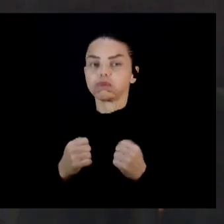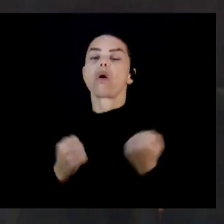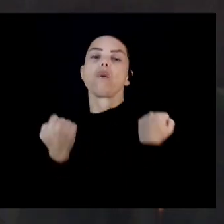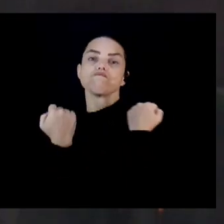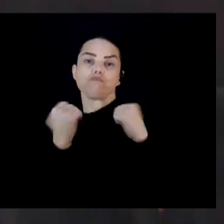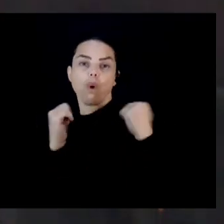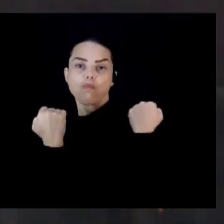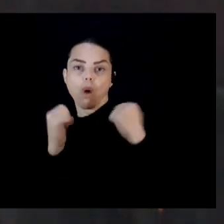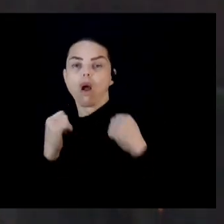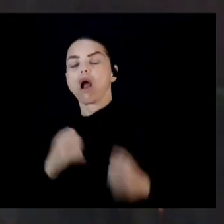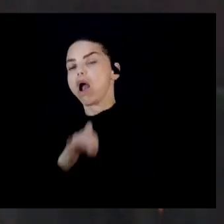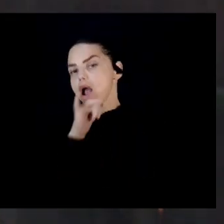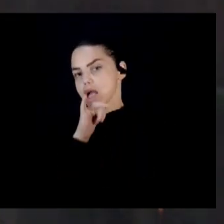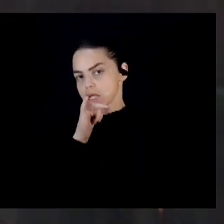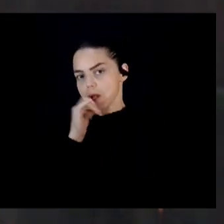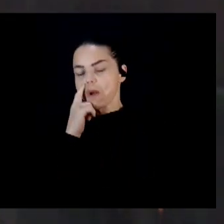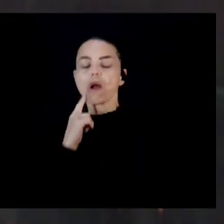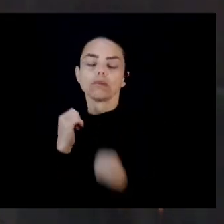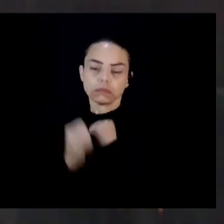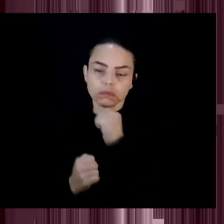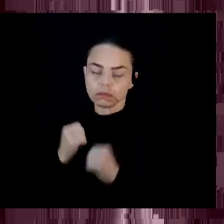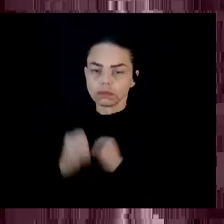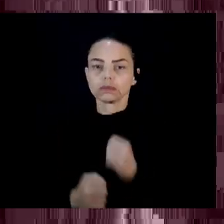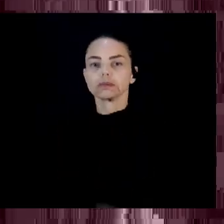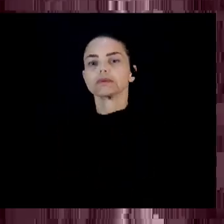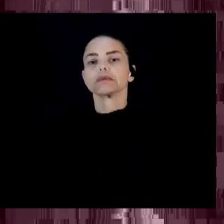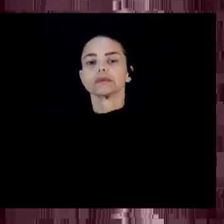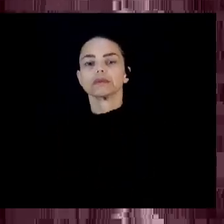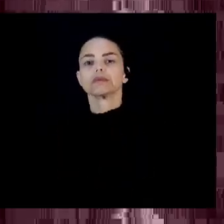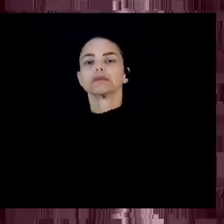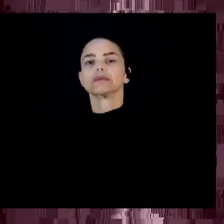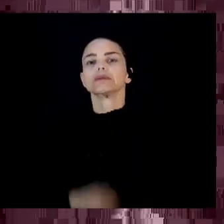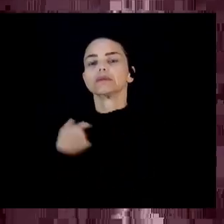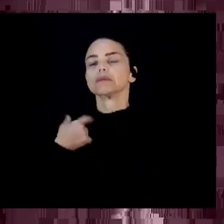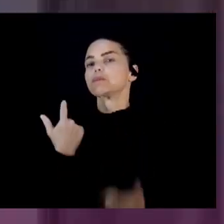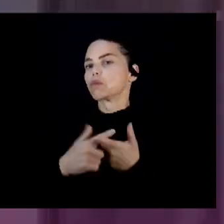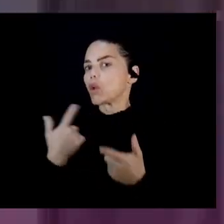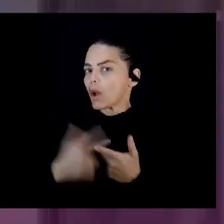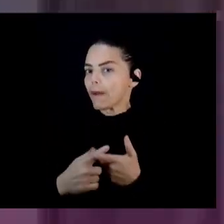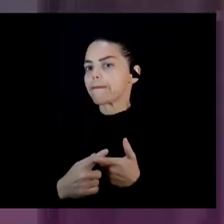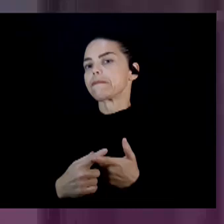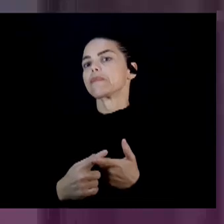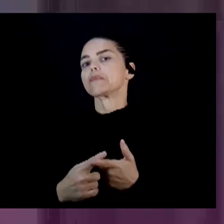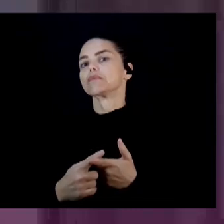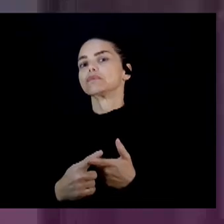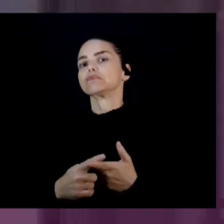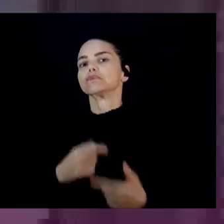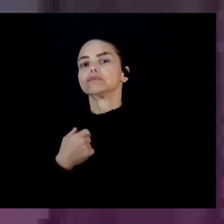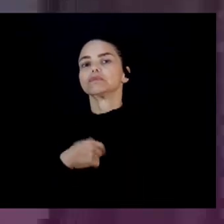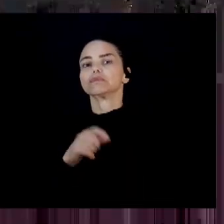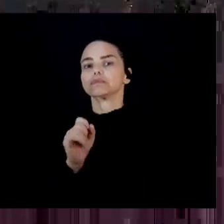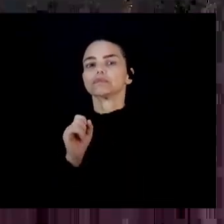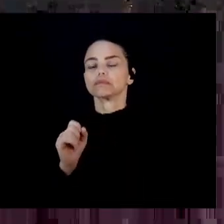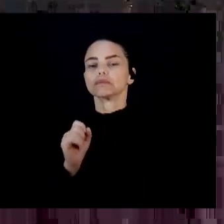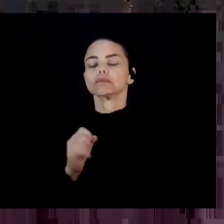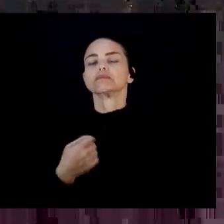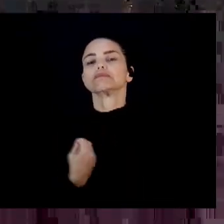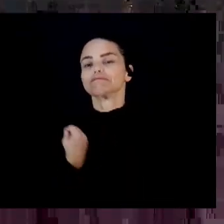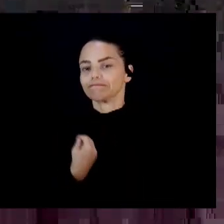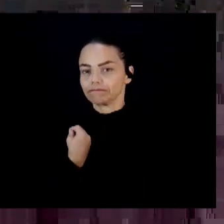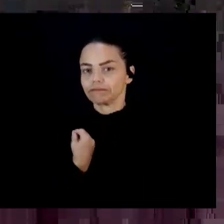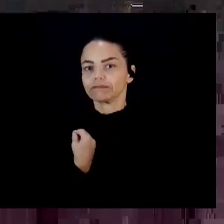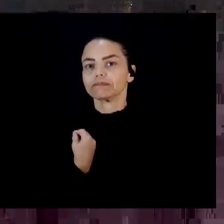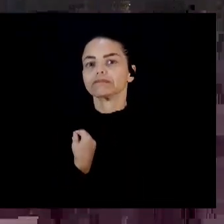né? Então, assim, acho que a partir daí, para quê? Por quê? O para quê, né? Os para quê da vida que eu costumo